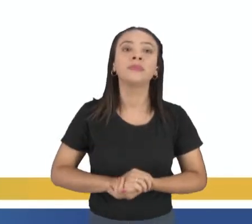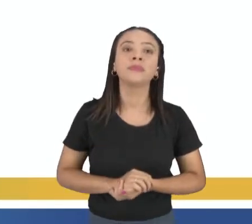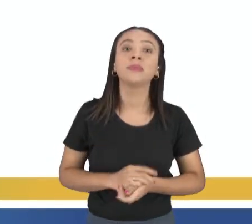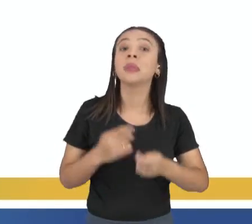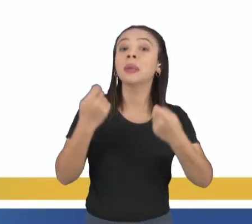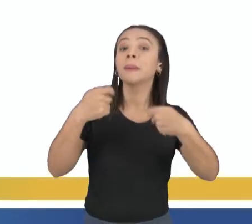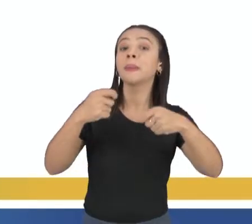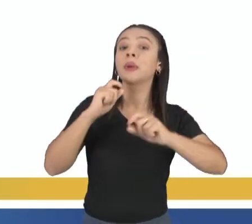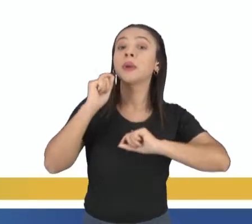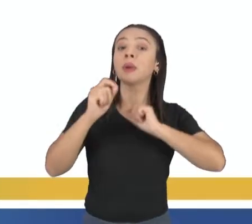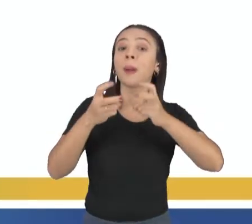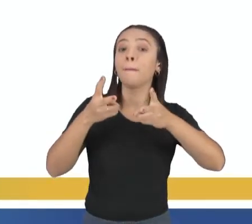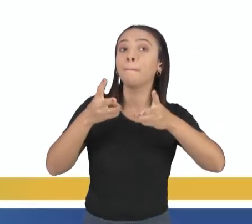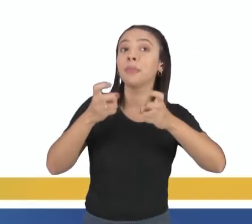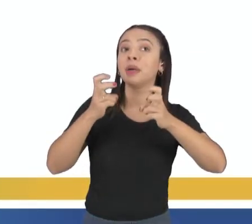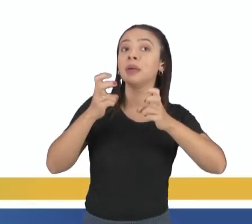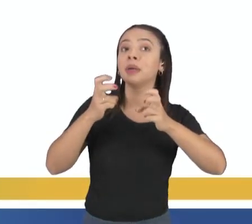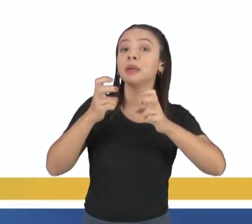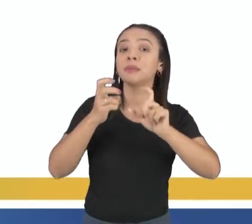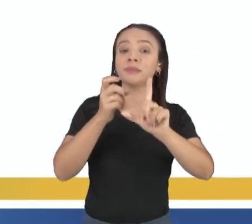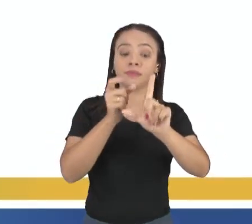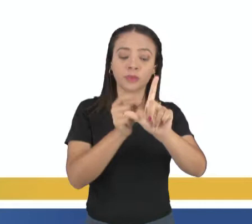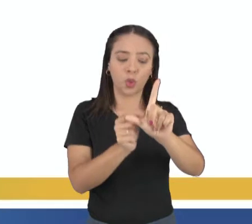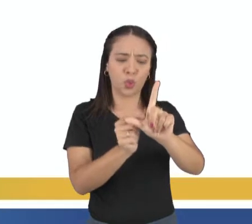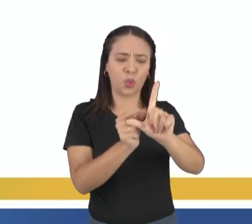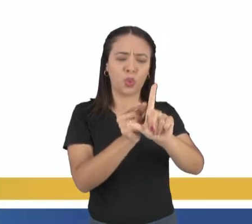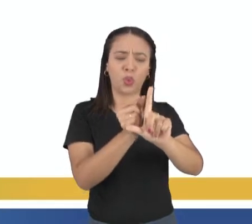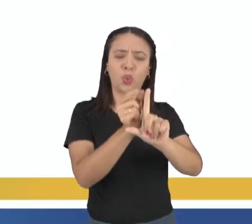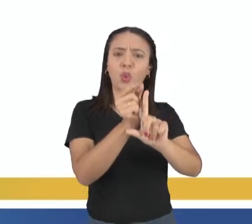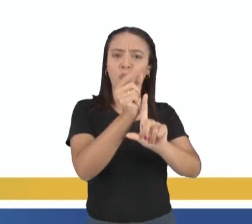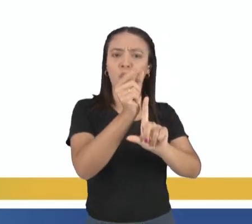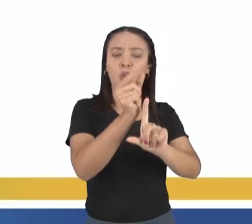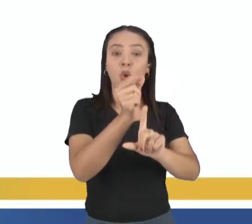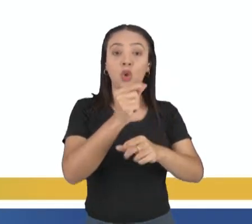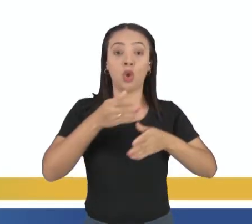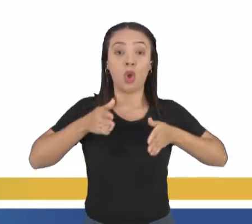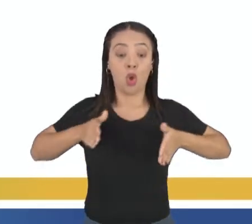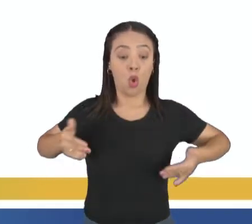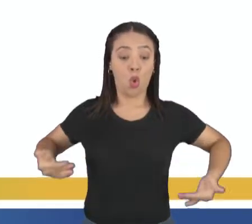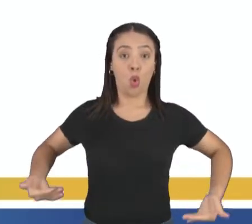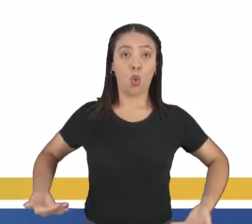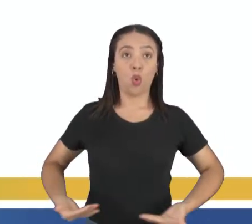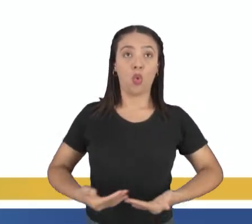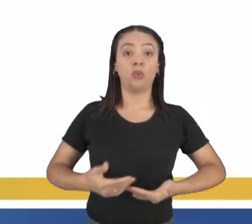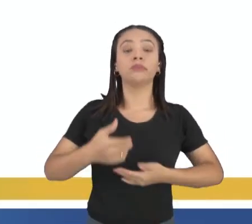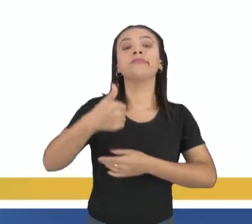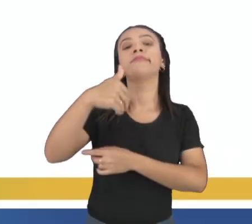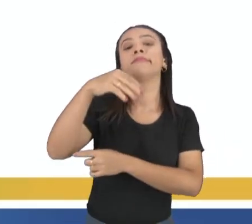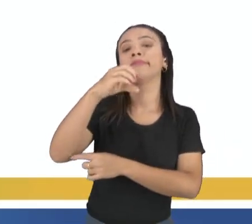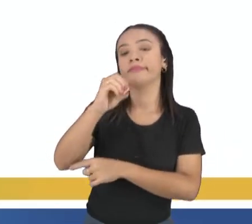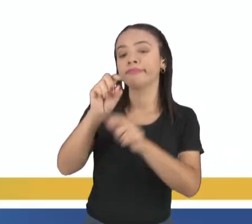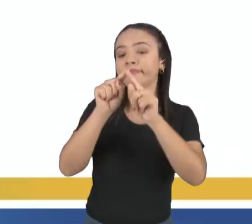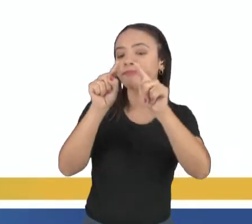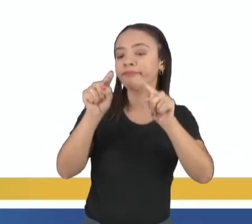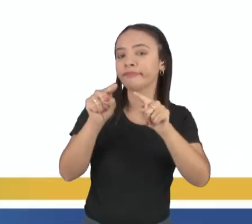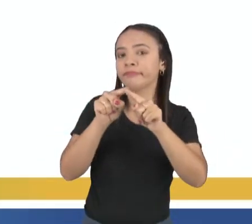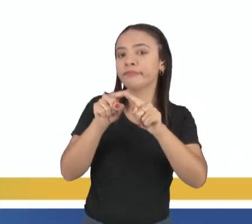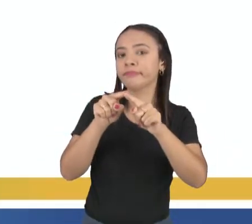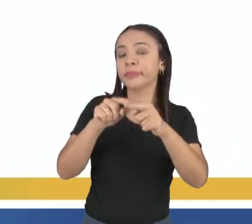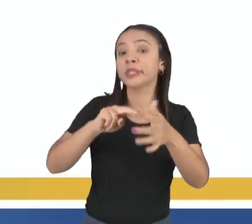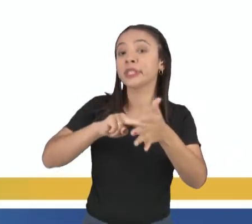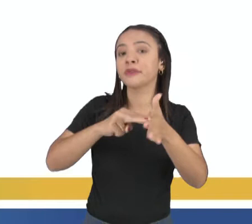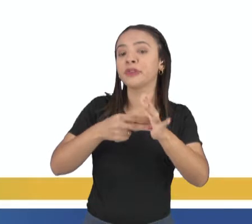que na coluna referente aos vestidos, nós temos aqui 10 quadradinhos, significando que 10